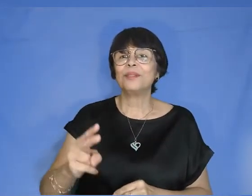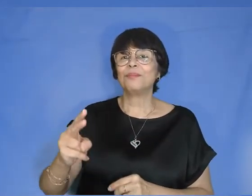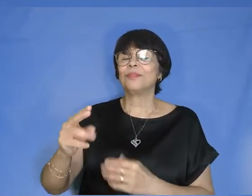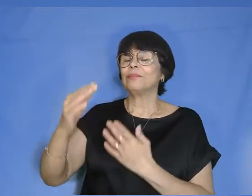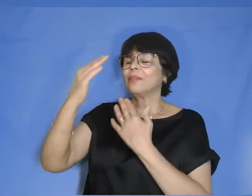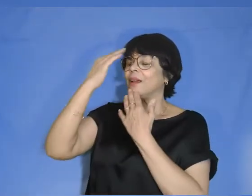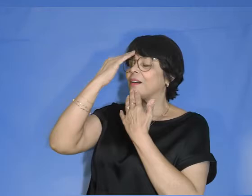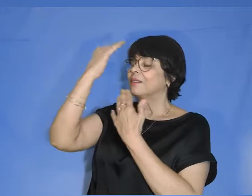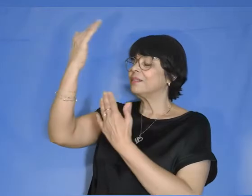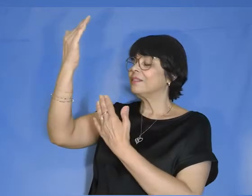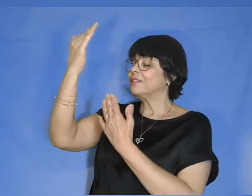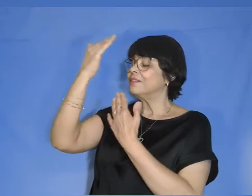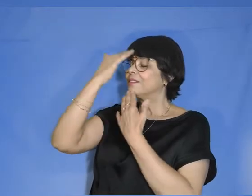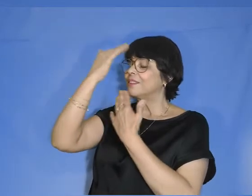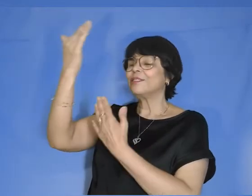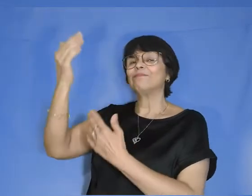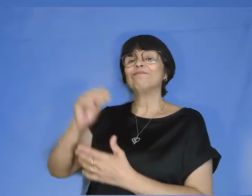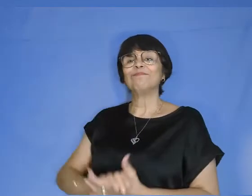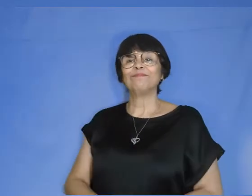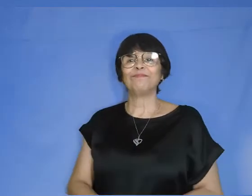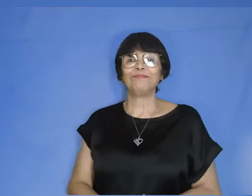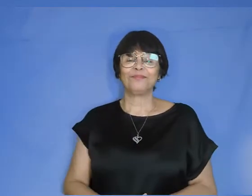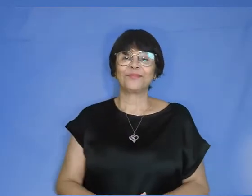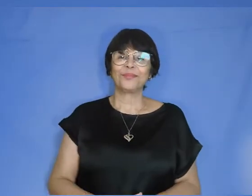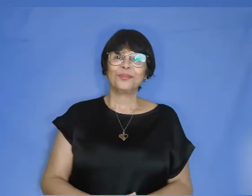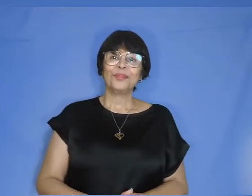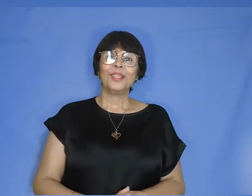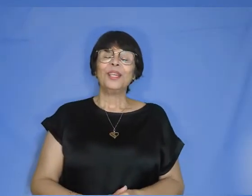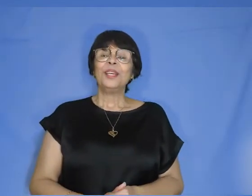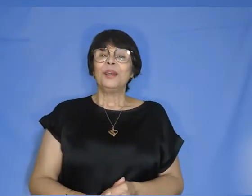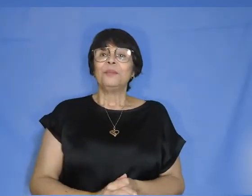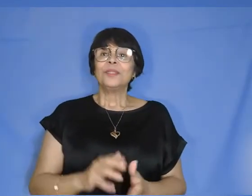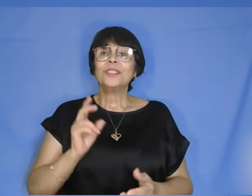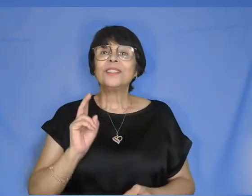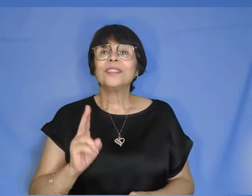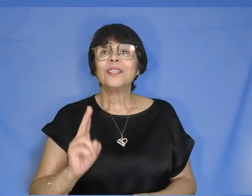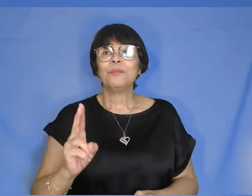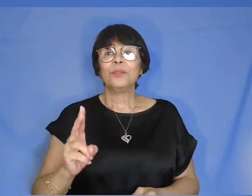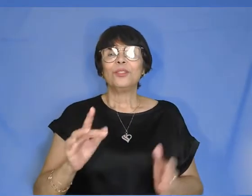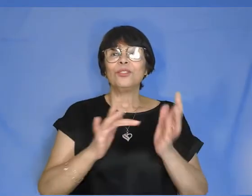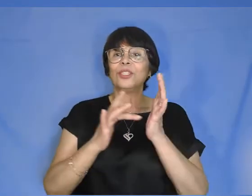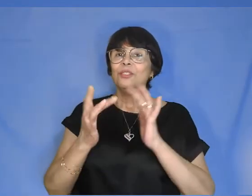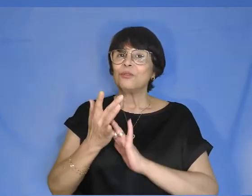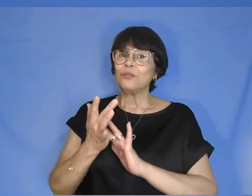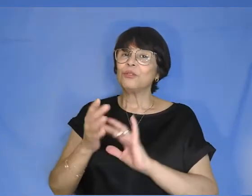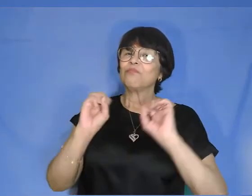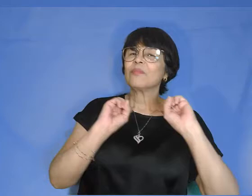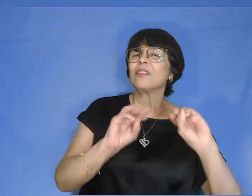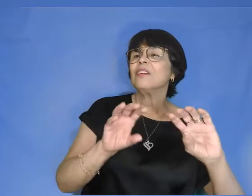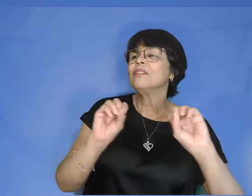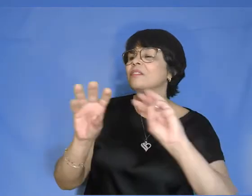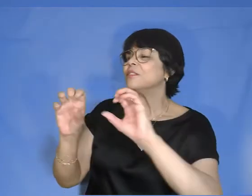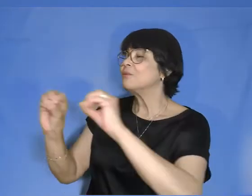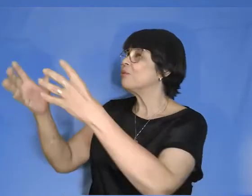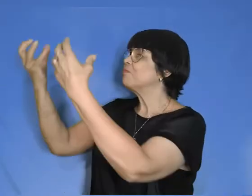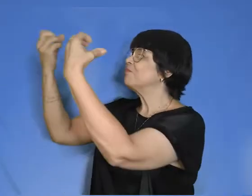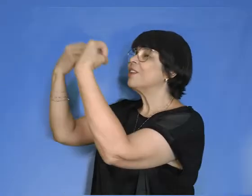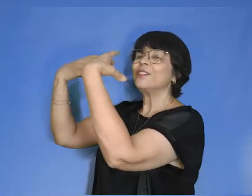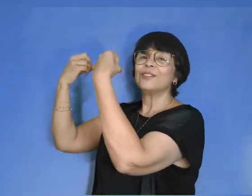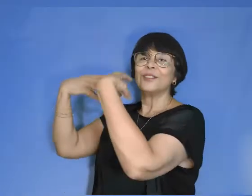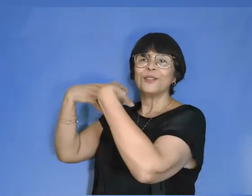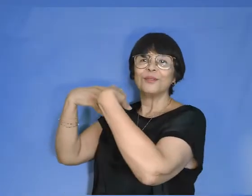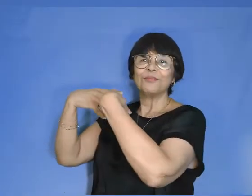apóstolos, para com seus discípulos. Assim também deve ser a nossa vida. Uma vida cheia do Espírito Santo